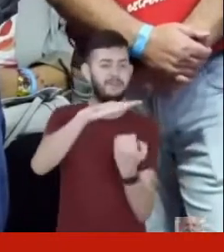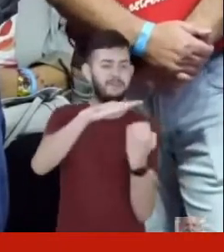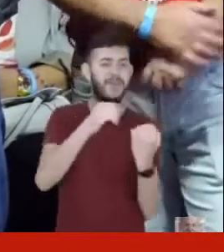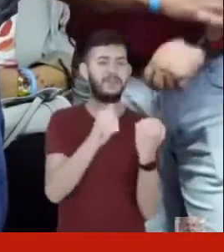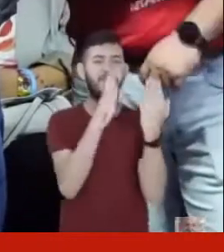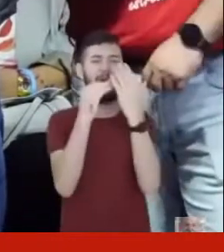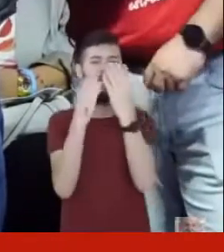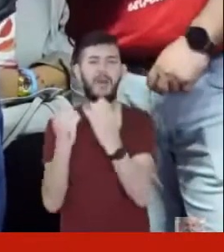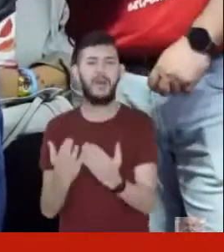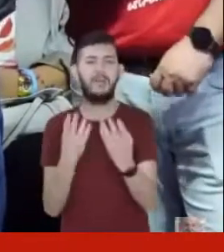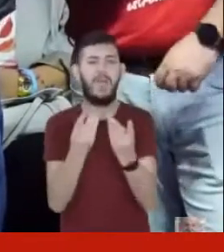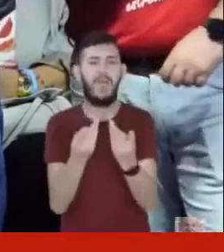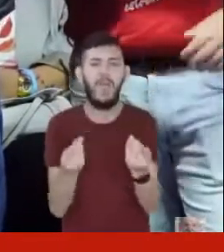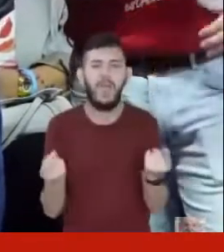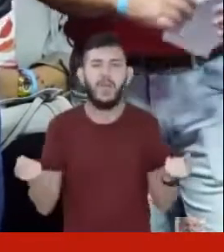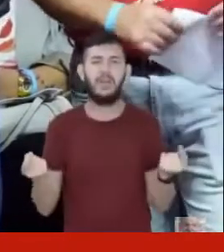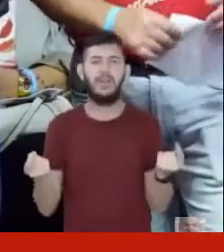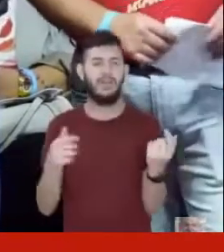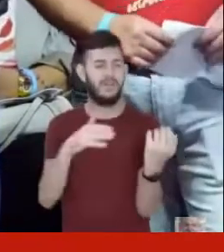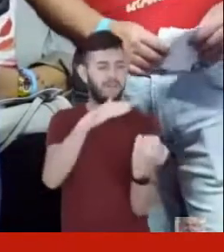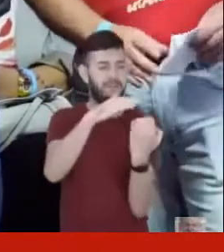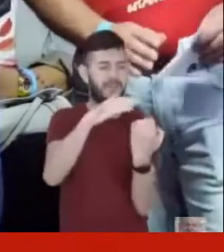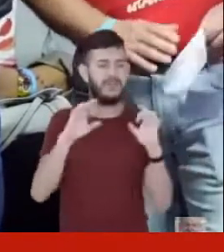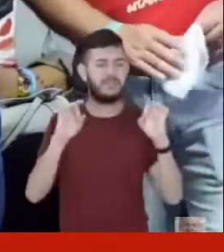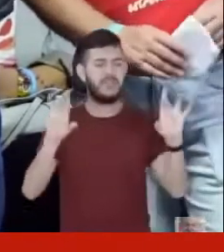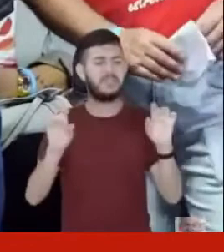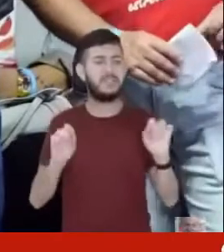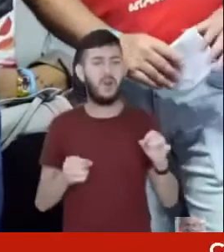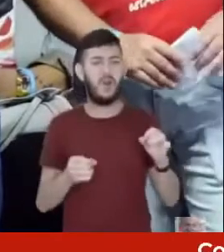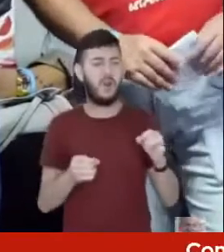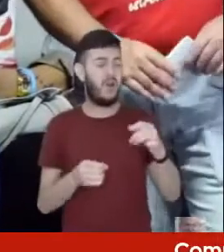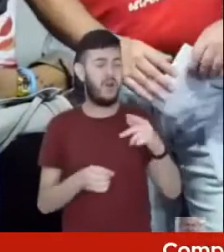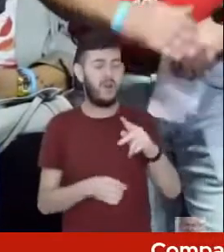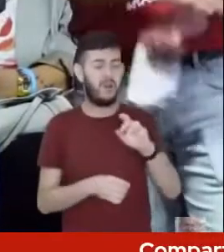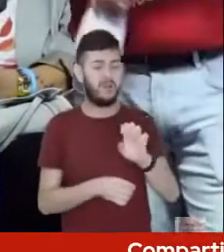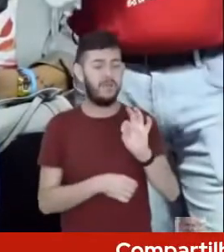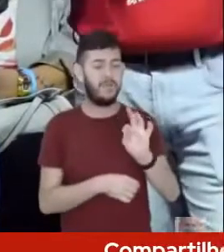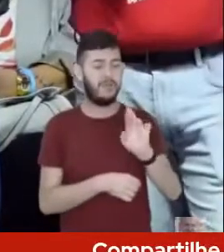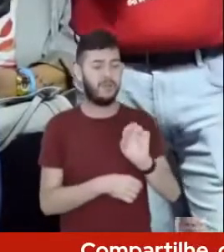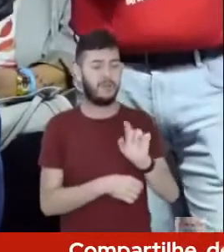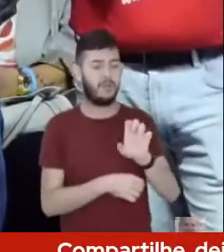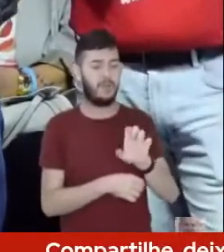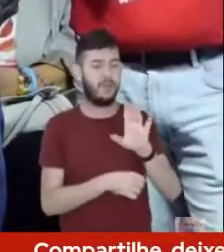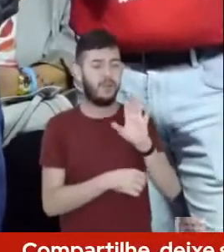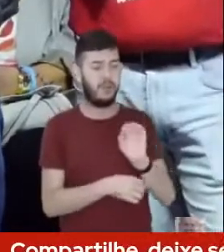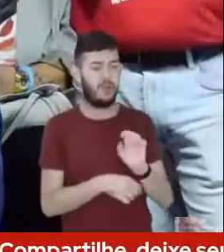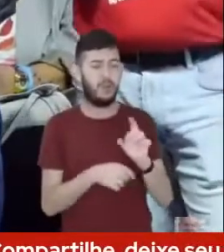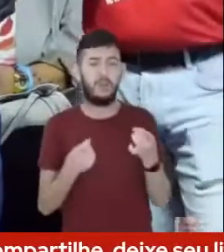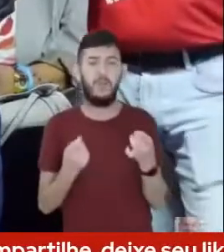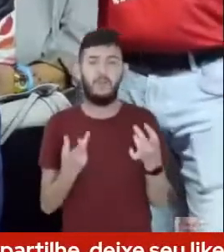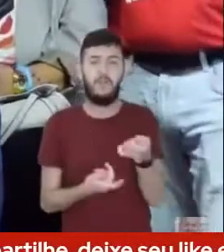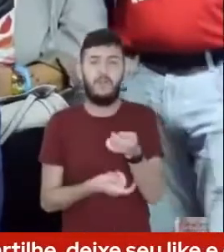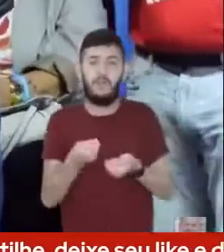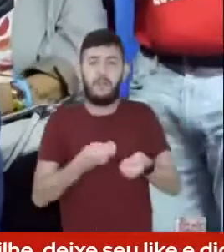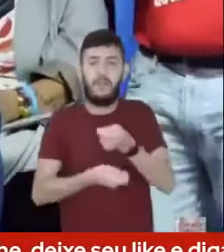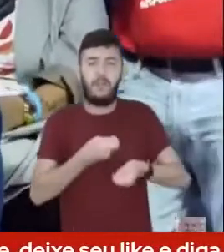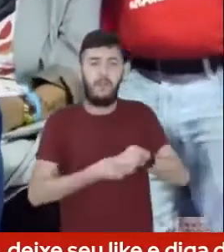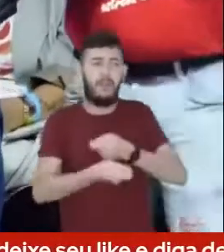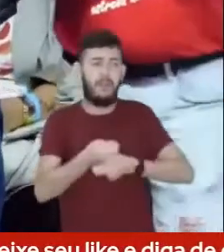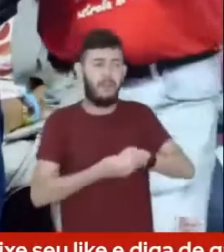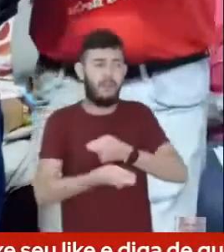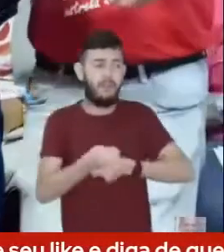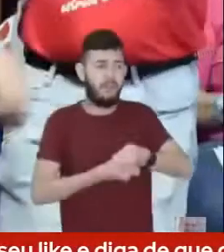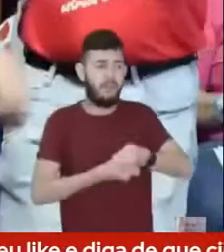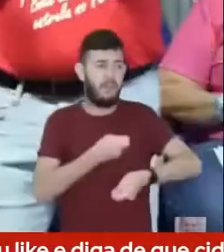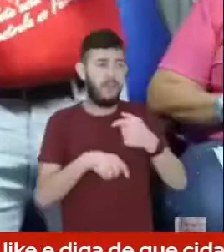uma empresa exportadora de petróleo cru e importadora de derivados de petróleo. Na época do presidente Lula,